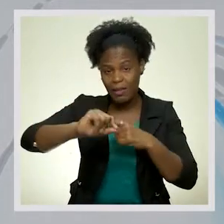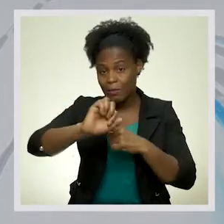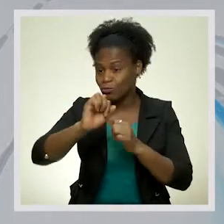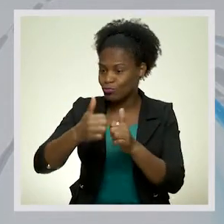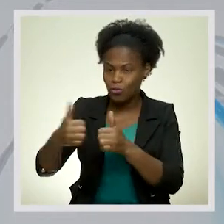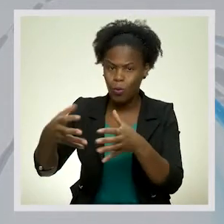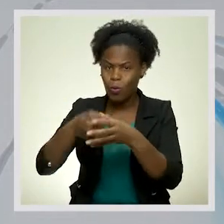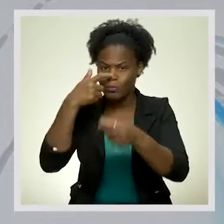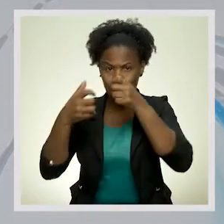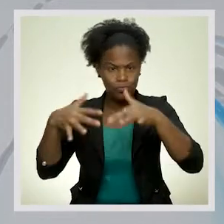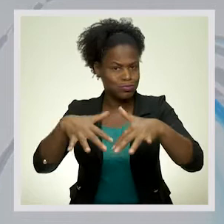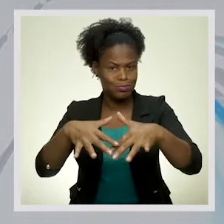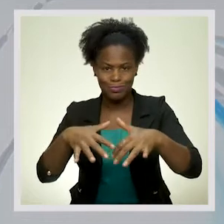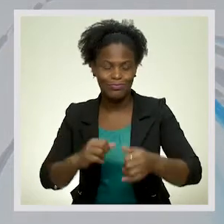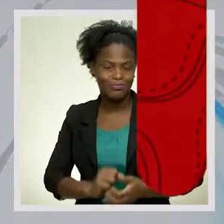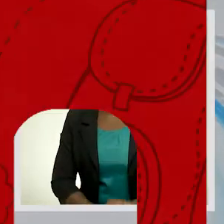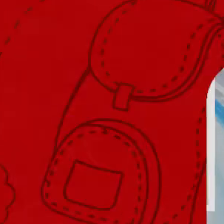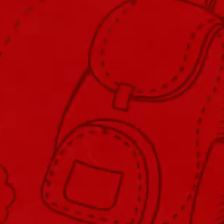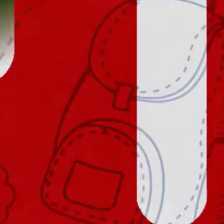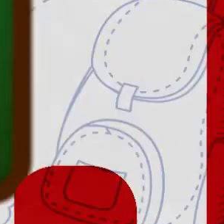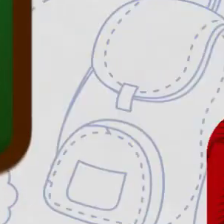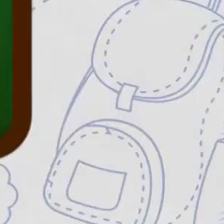evitem aglomerações.